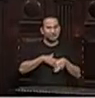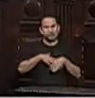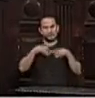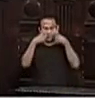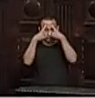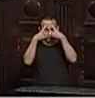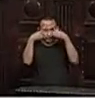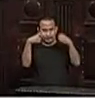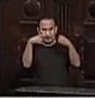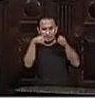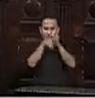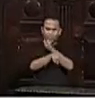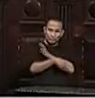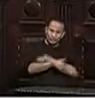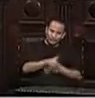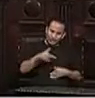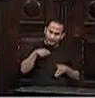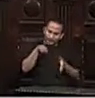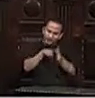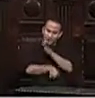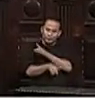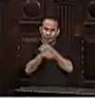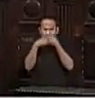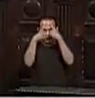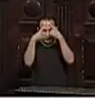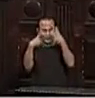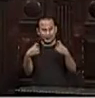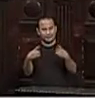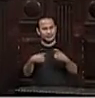Menos arma, menos crime.